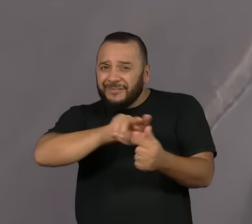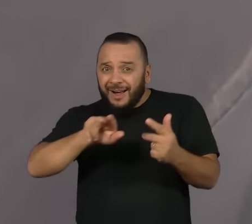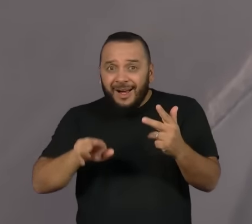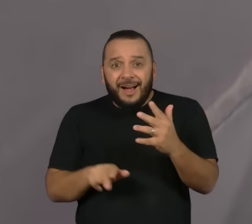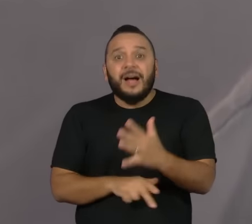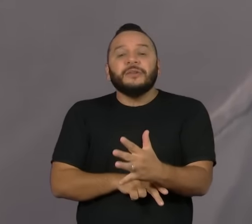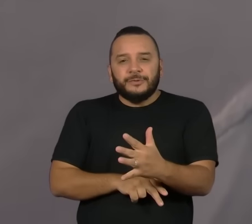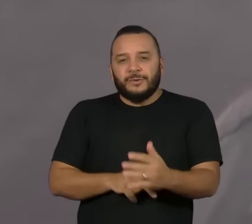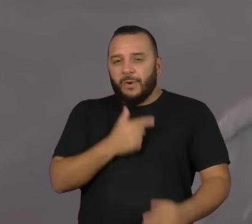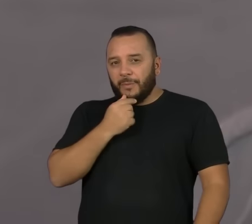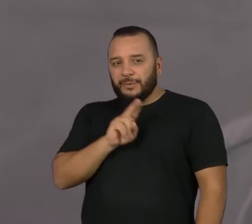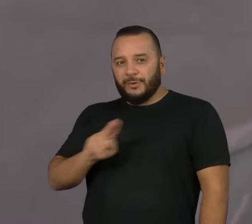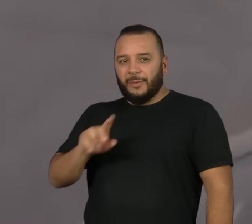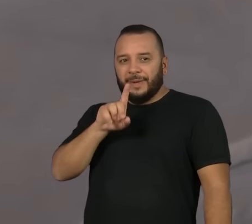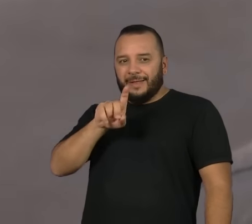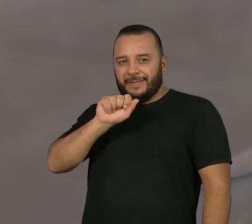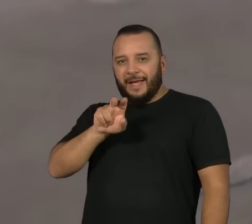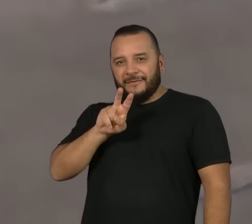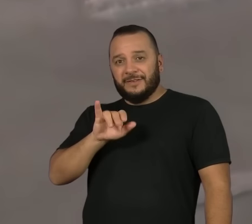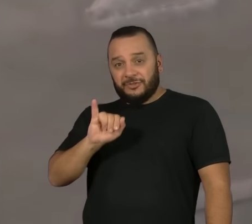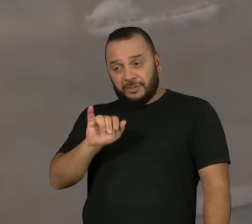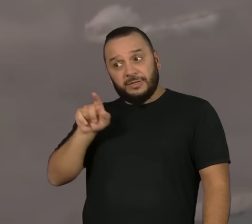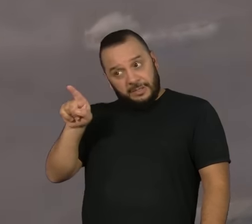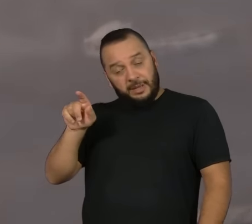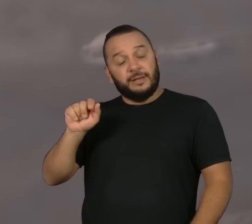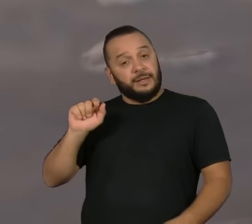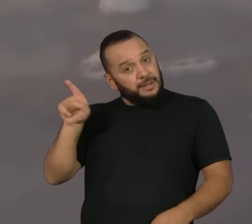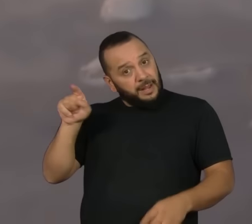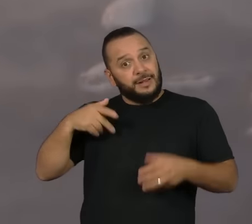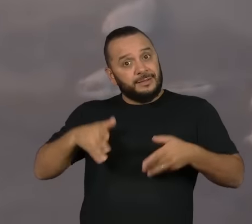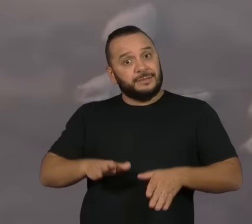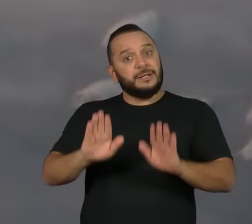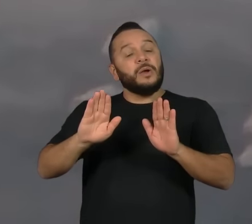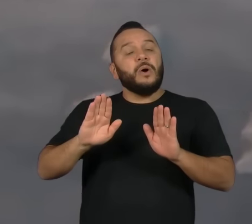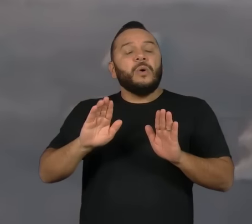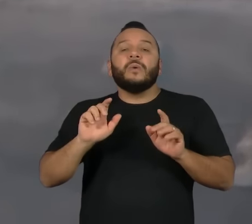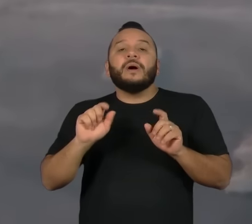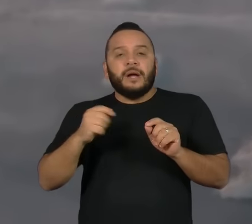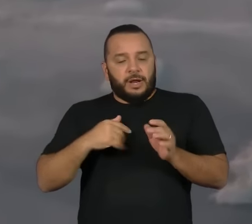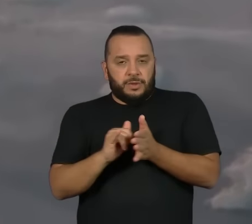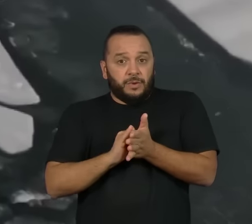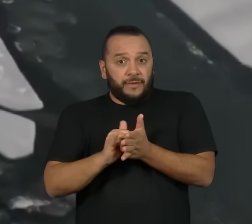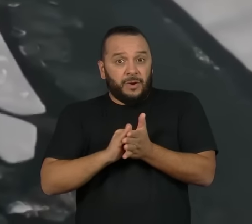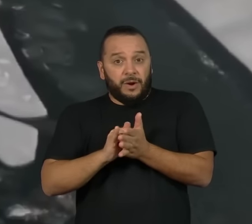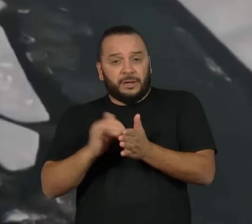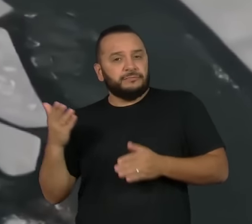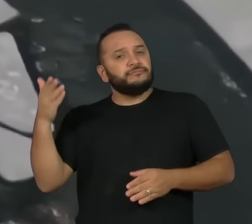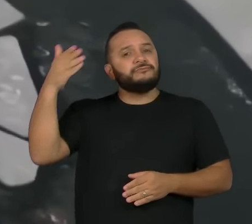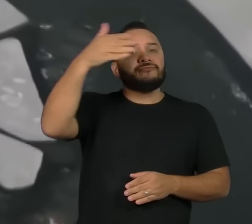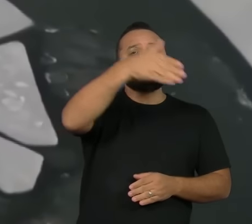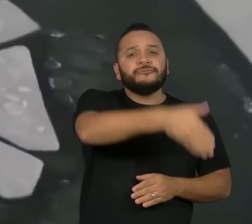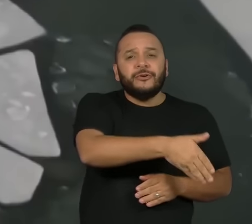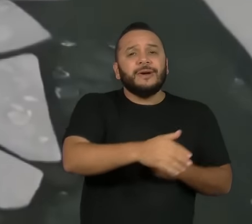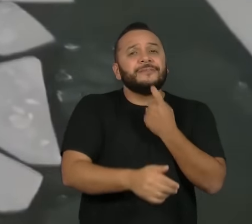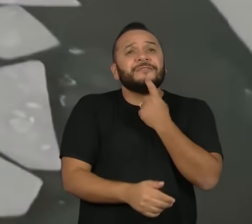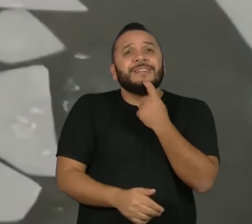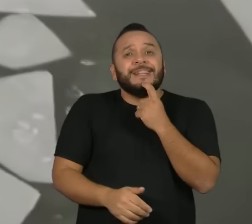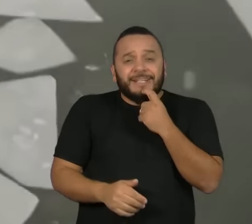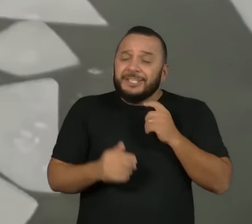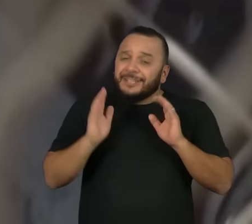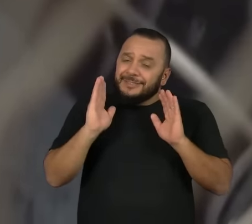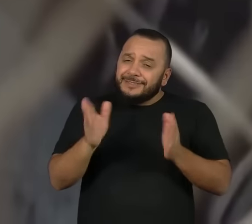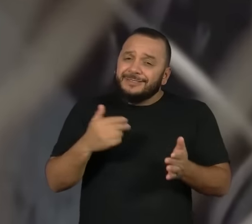pedaços. O artista nova-iorquino enfrenta o frio congelante da Finlândia para realizar as pinturas à base